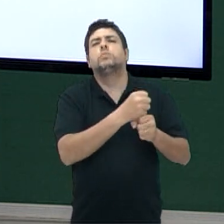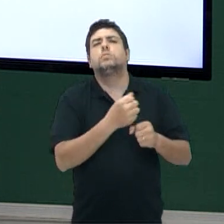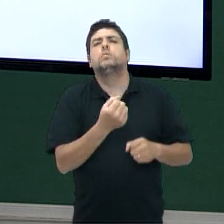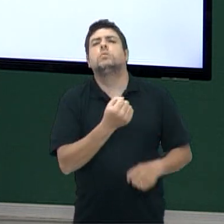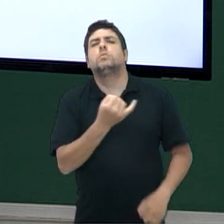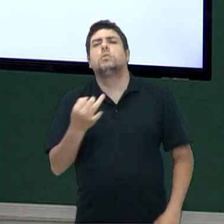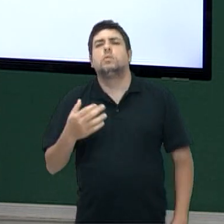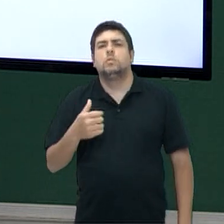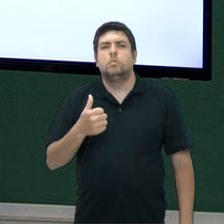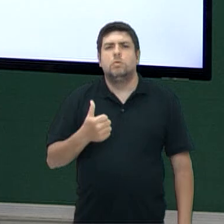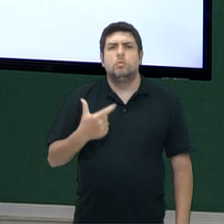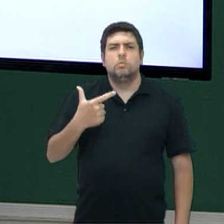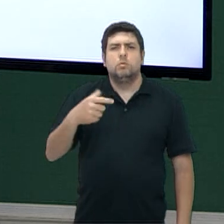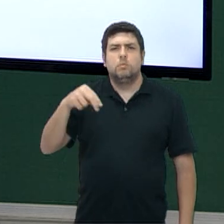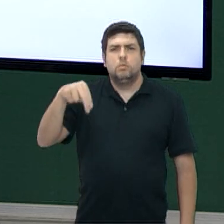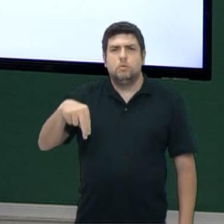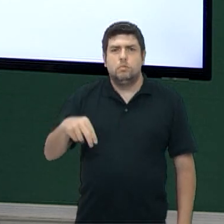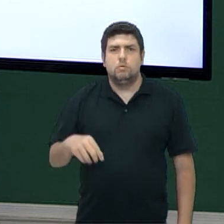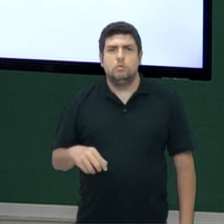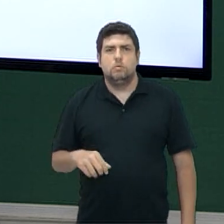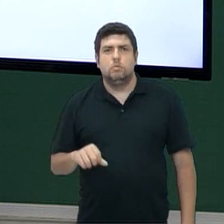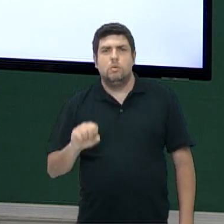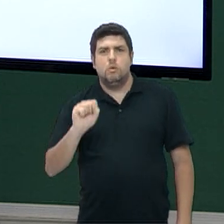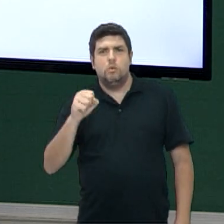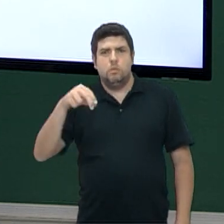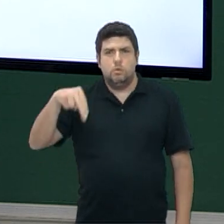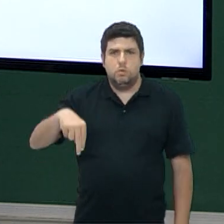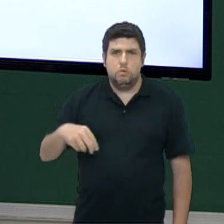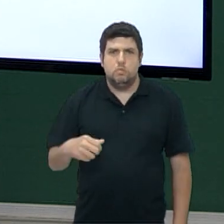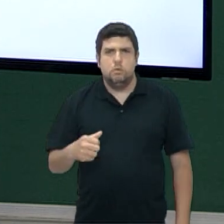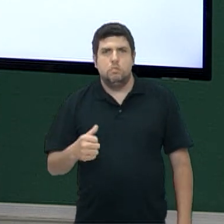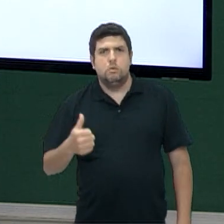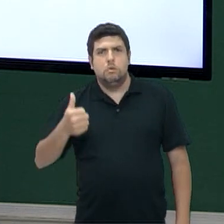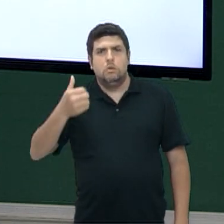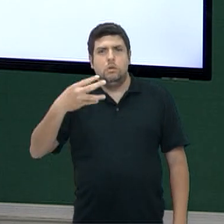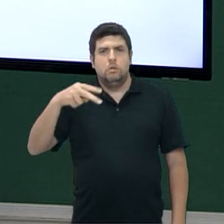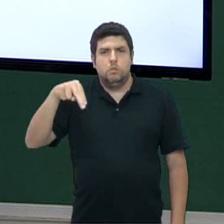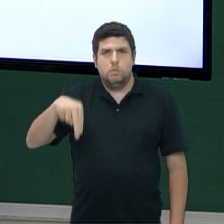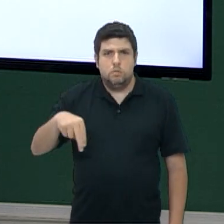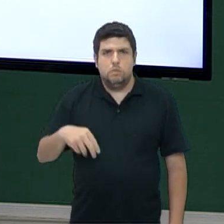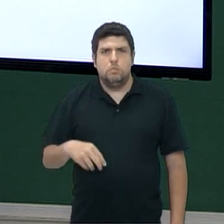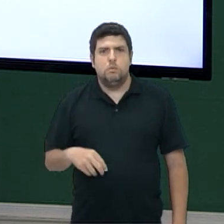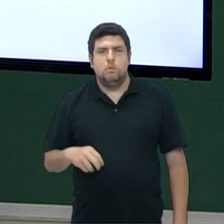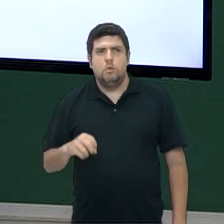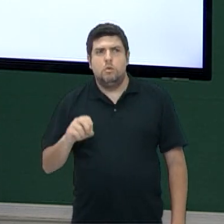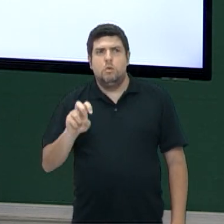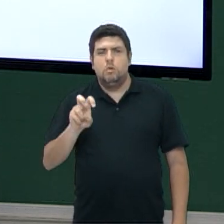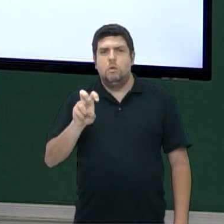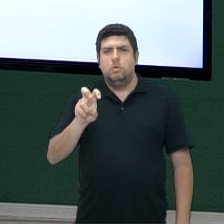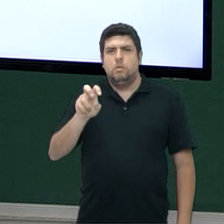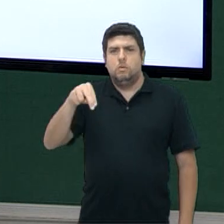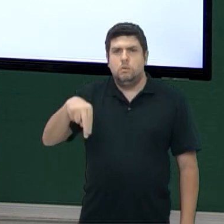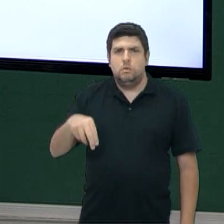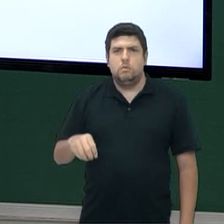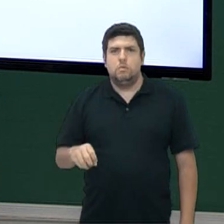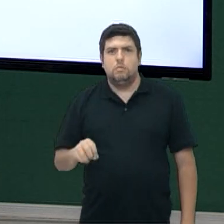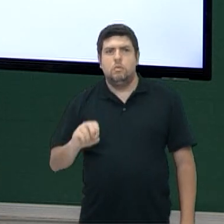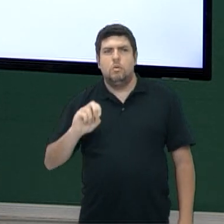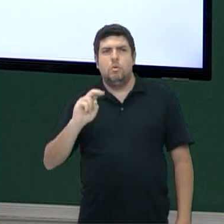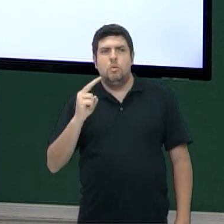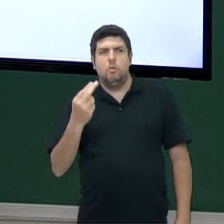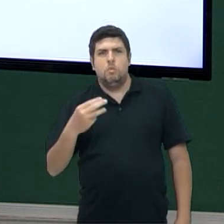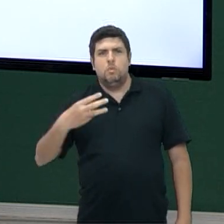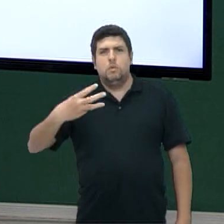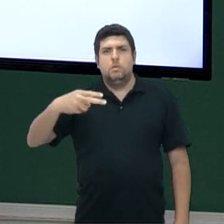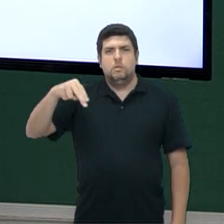12 newton, 8 newton, 14 newton, 5 newton ou 3 newton. Eu vou deixar essa resposta